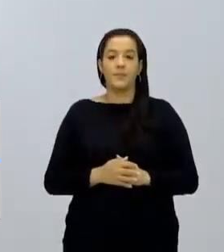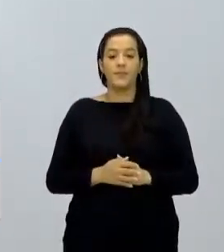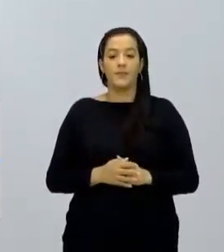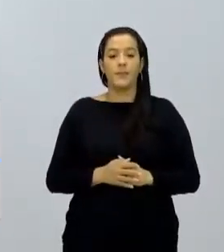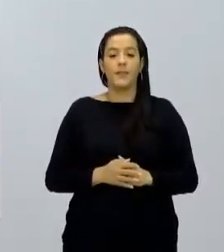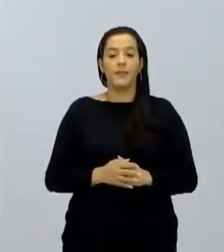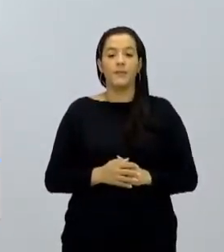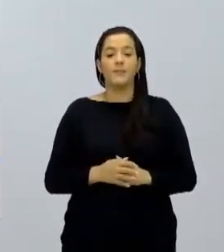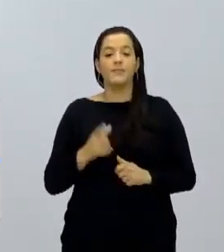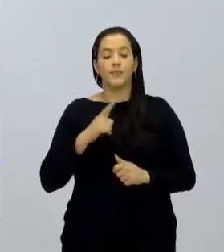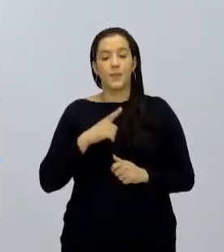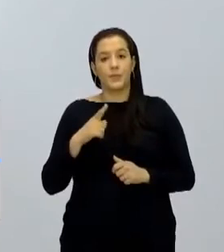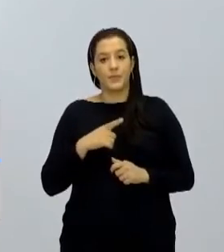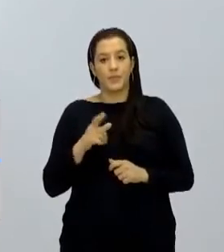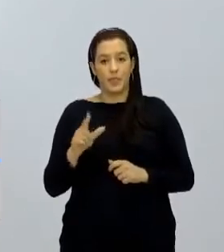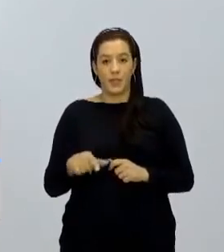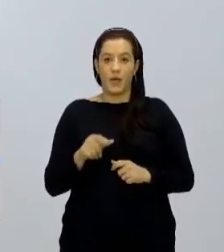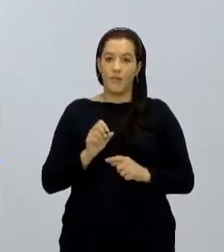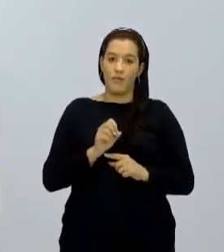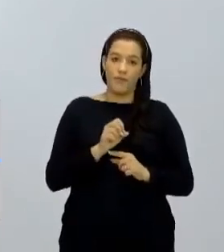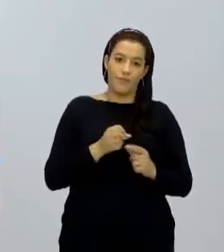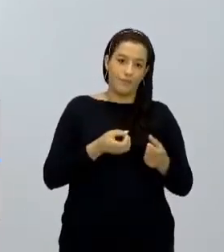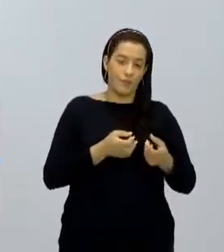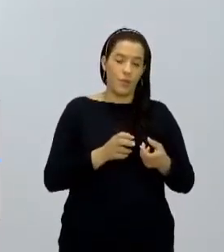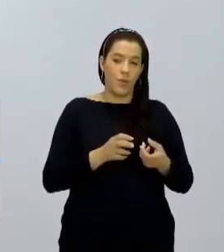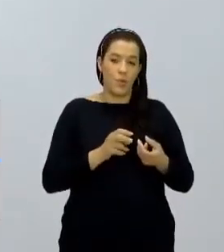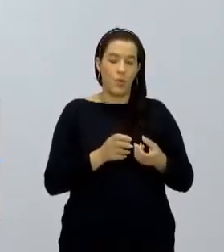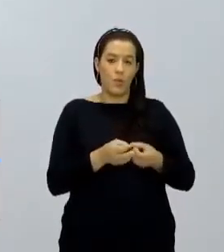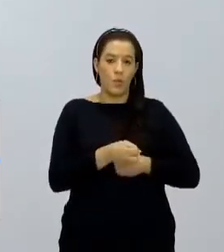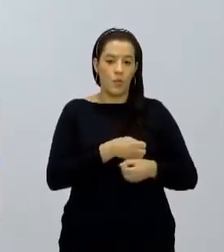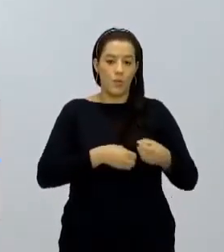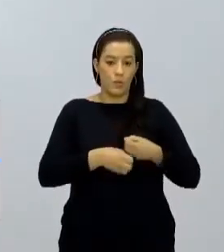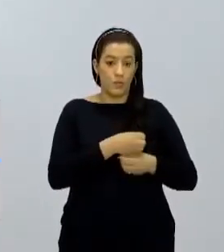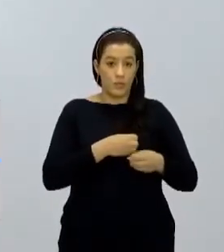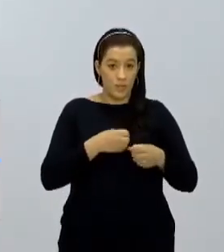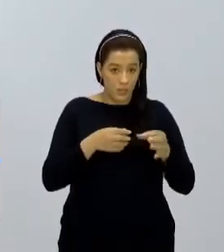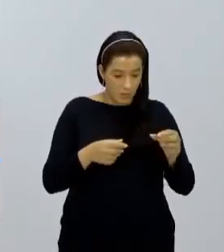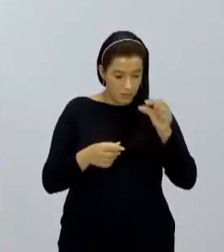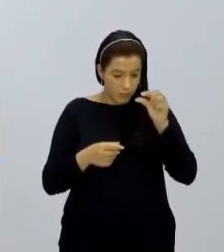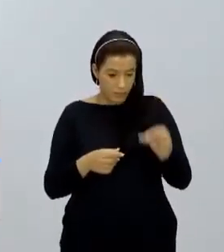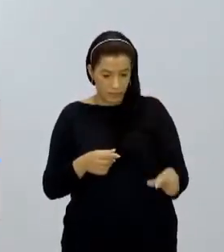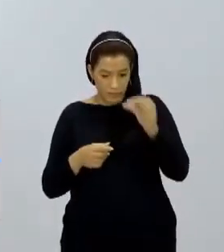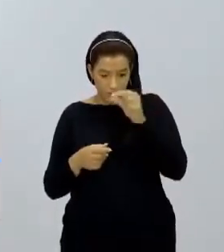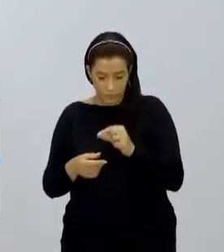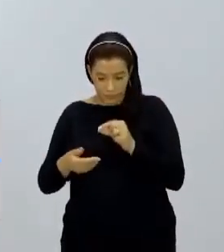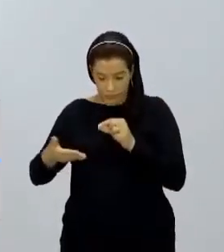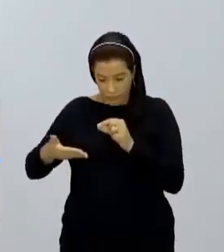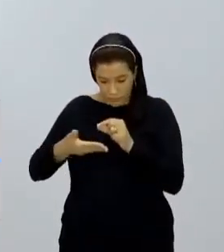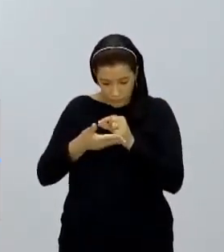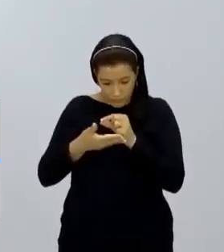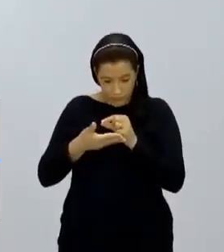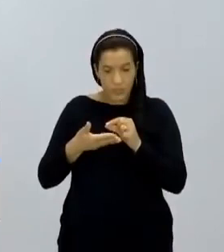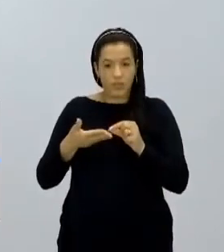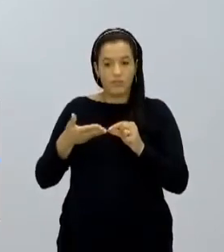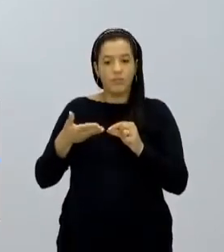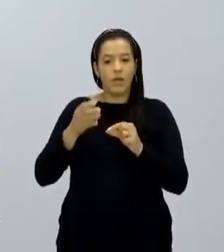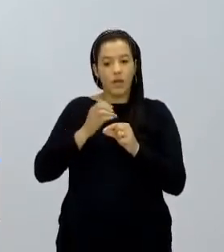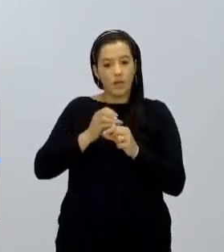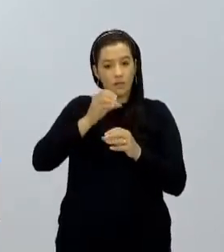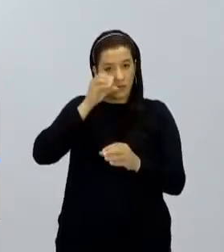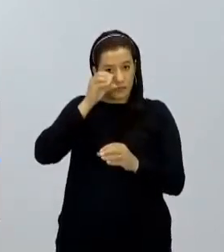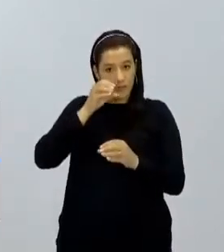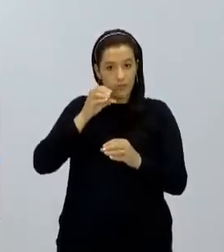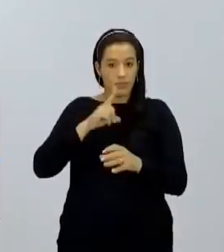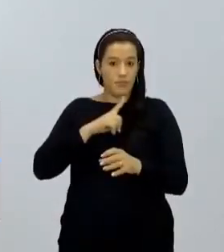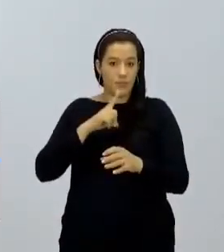pega lá um micro-organismo, né, que é um organismo que eu só consigo enxergar ao microscópio, às vezes somente um microscópio eletrônico, como é o